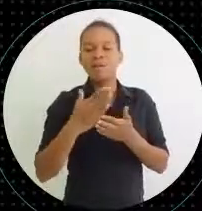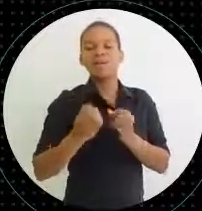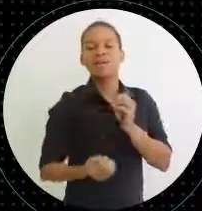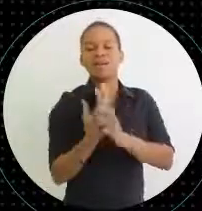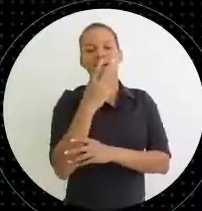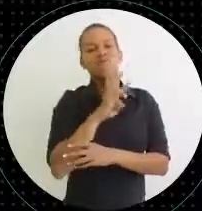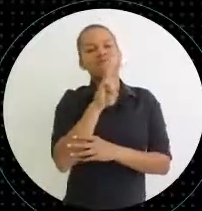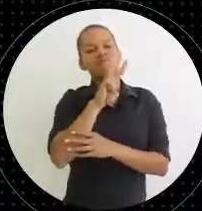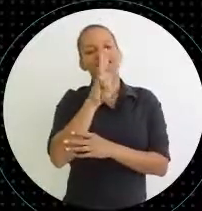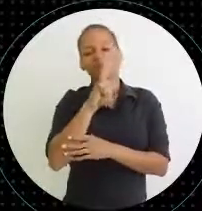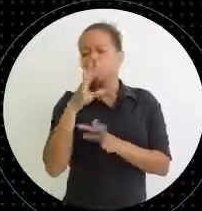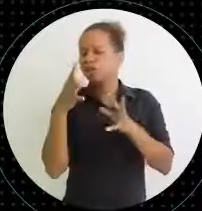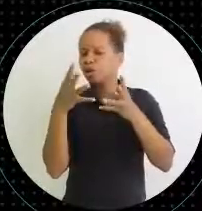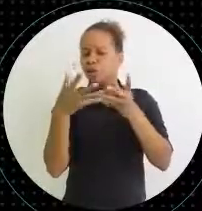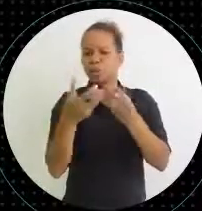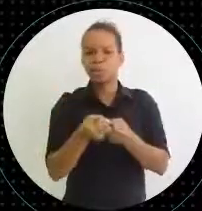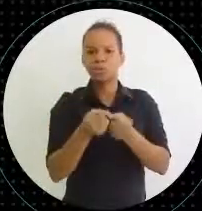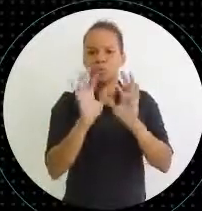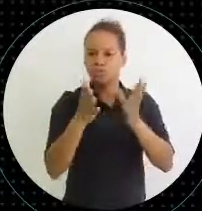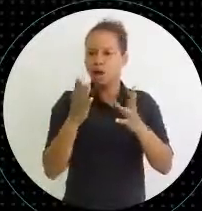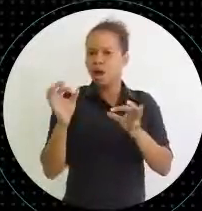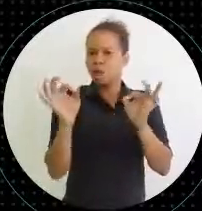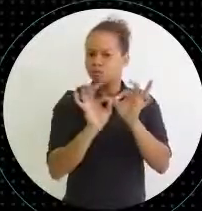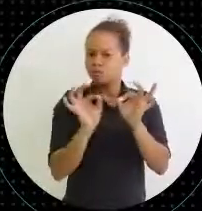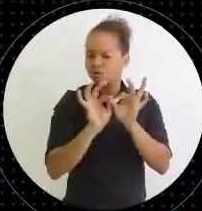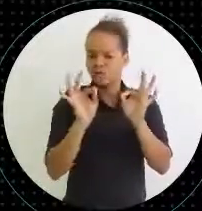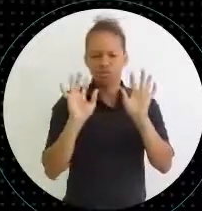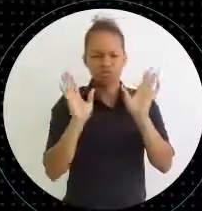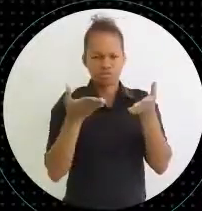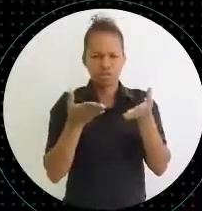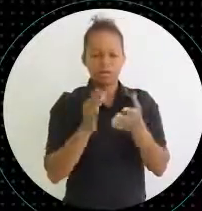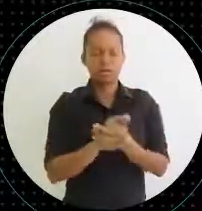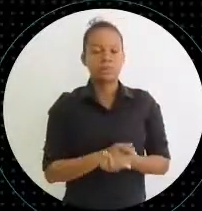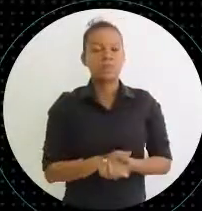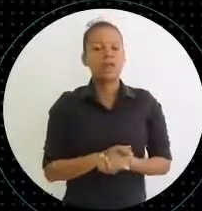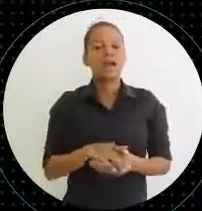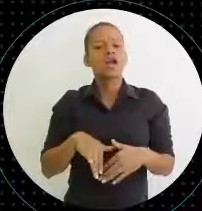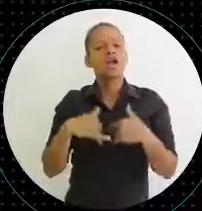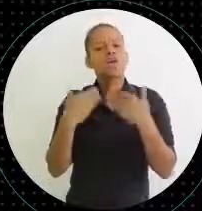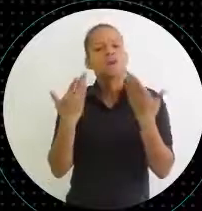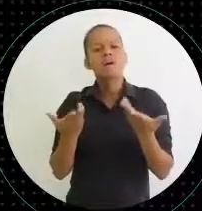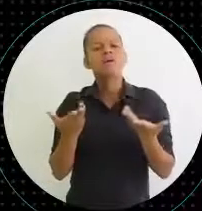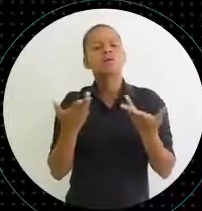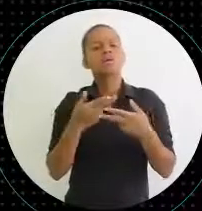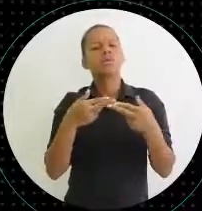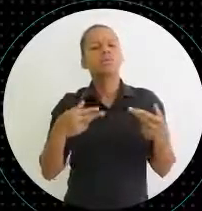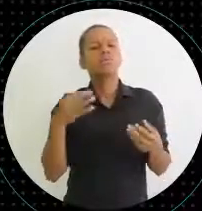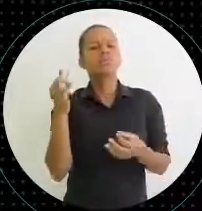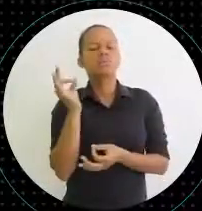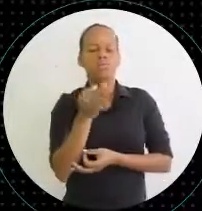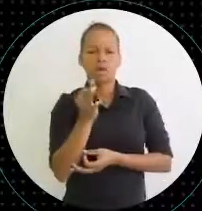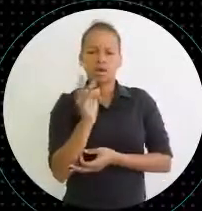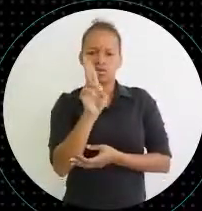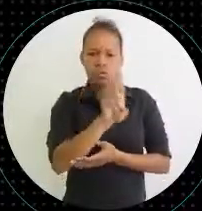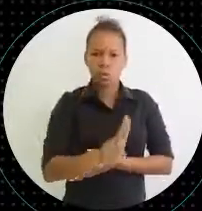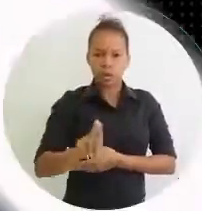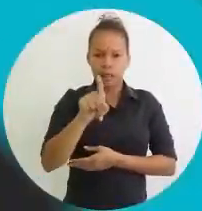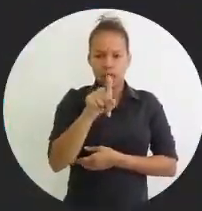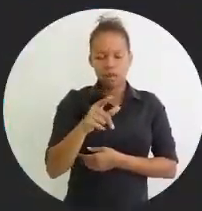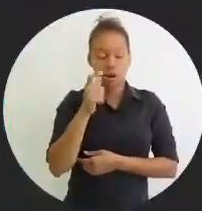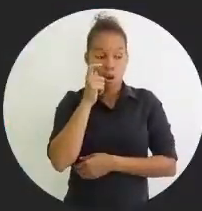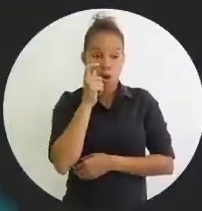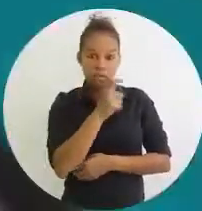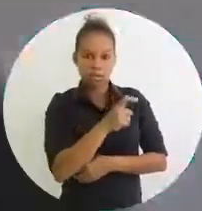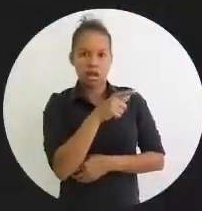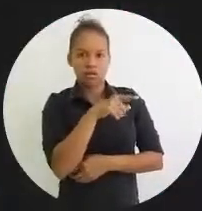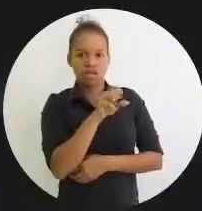Então ele já tem toda uma parte pronta, então você baixa ele. E qual é essa parte pronta que você vai utilizar?